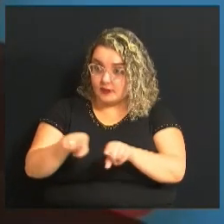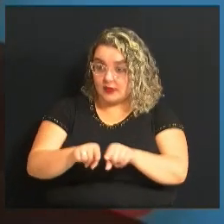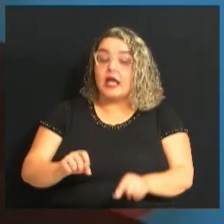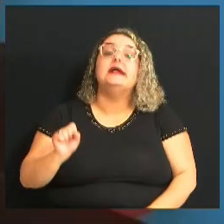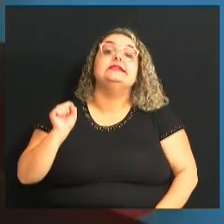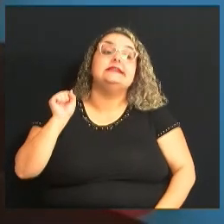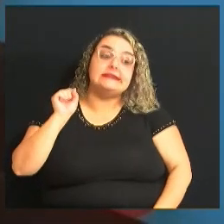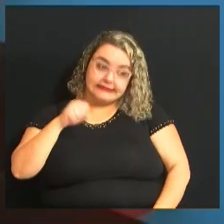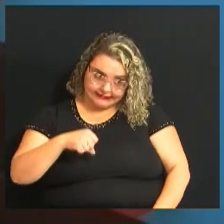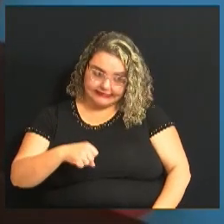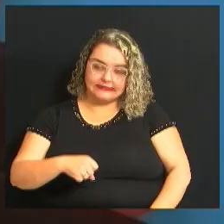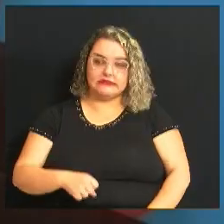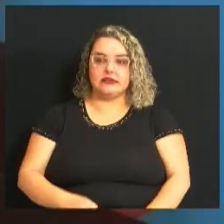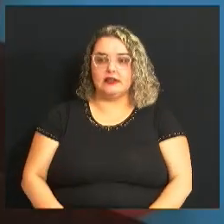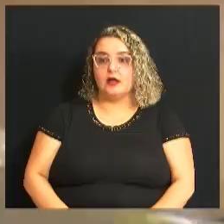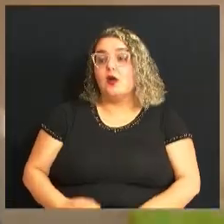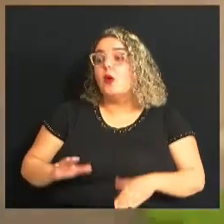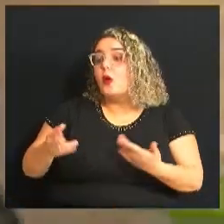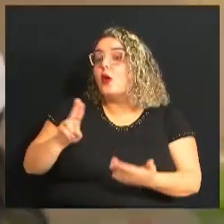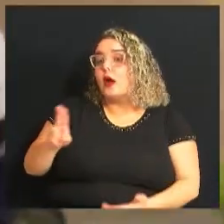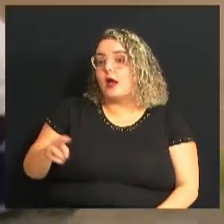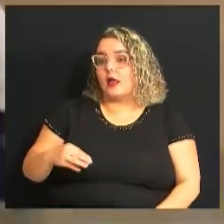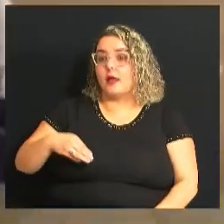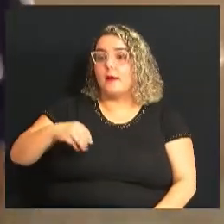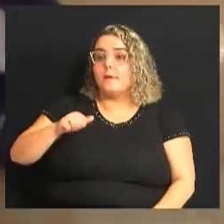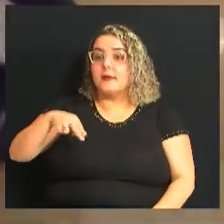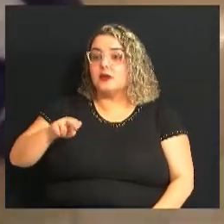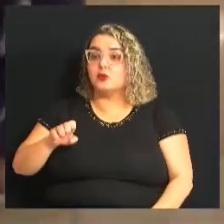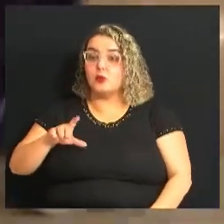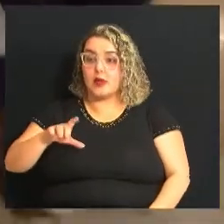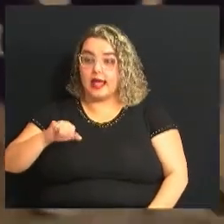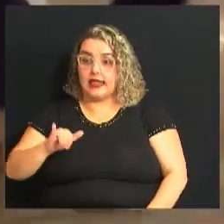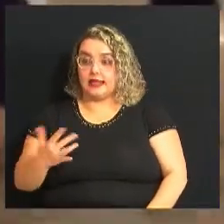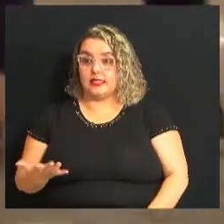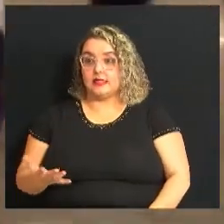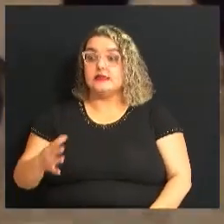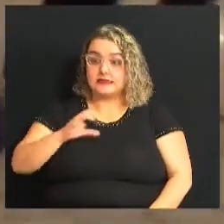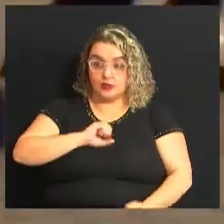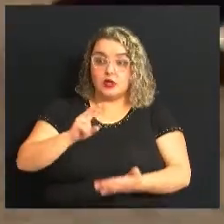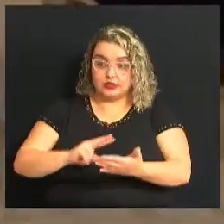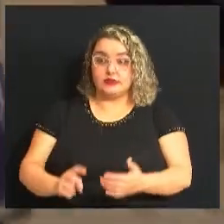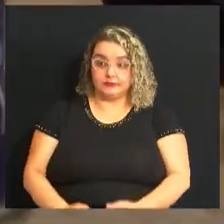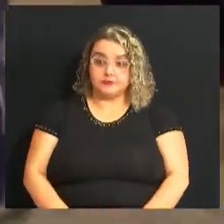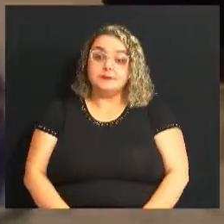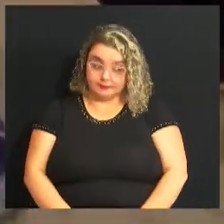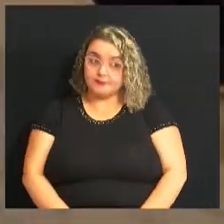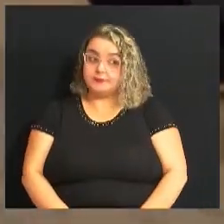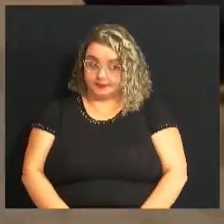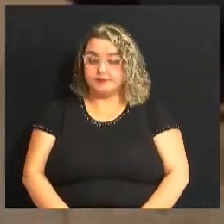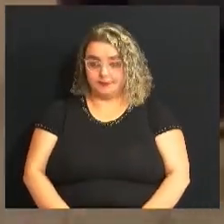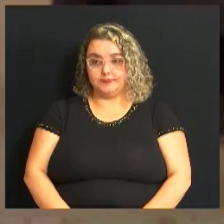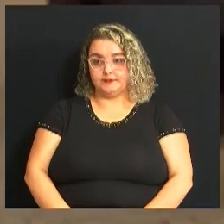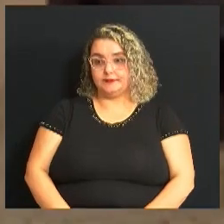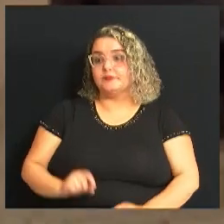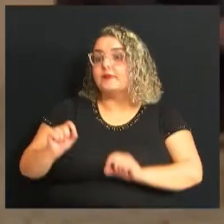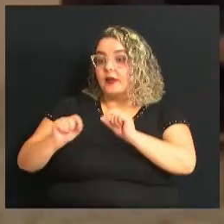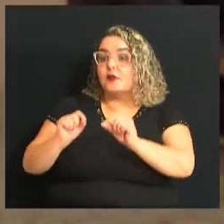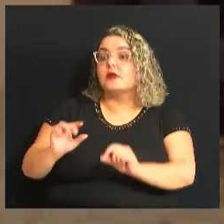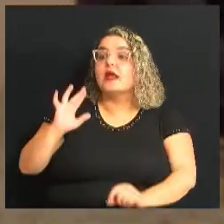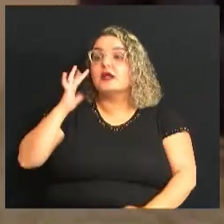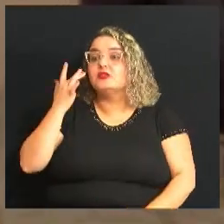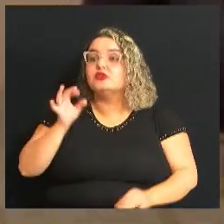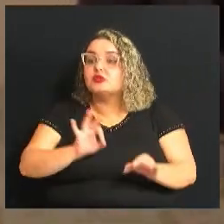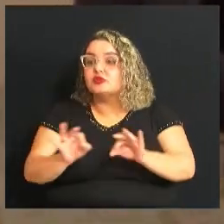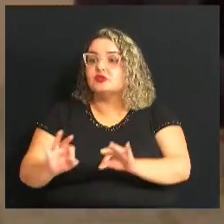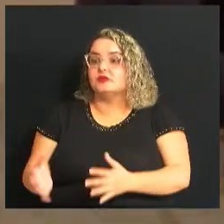Sim. Qual é o seu nome? Manuele. E aí, você gosta de ler? O que você achou aí do projeto, da